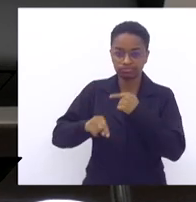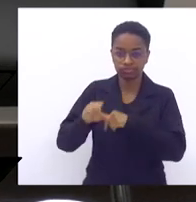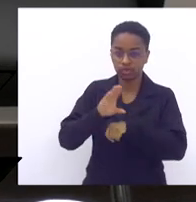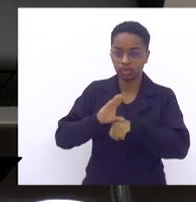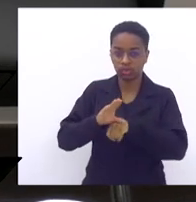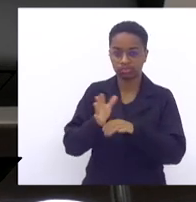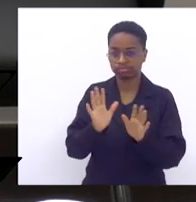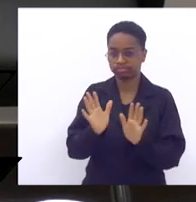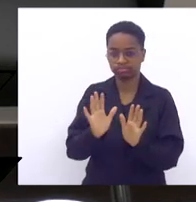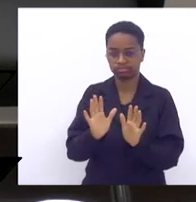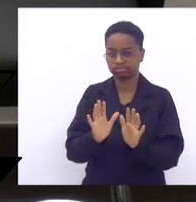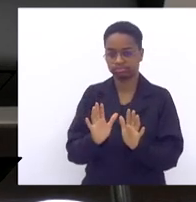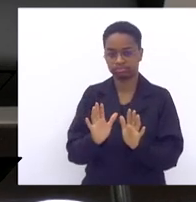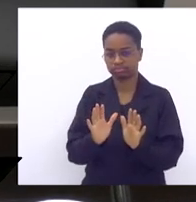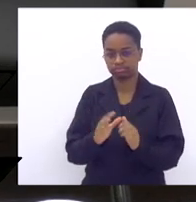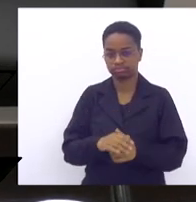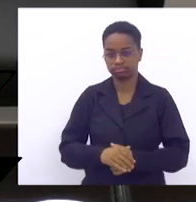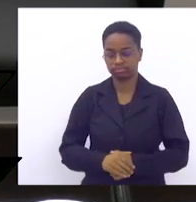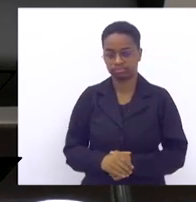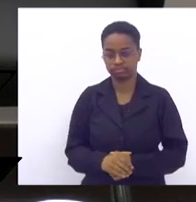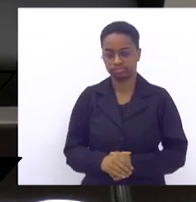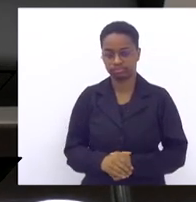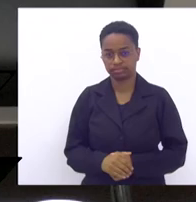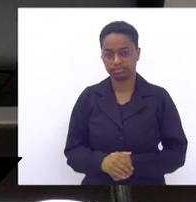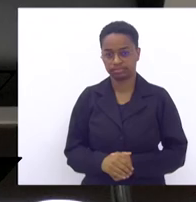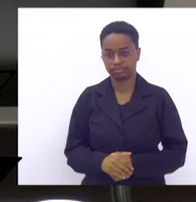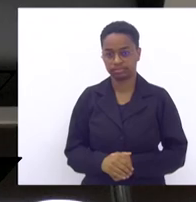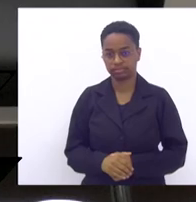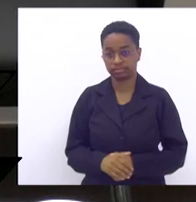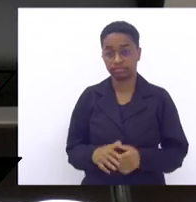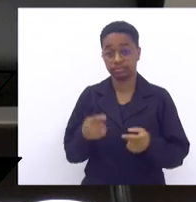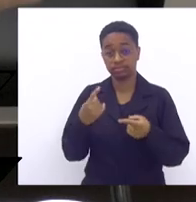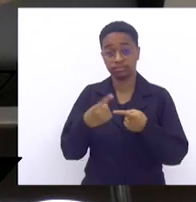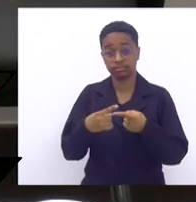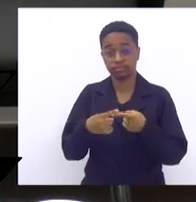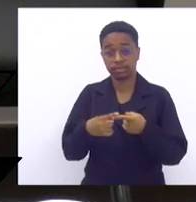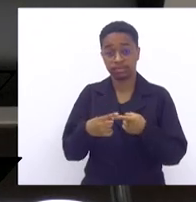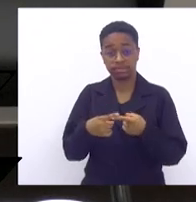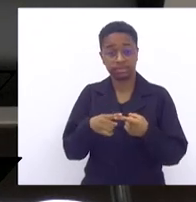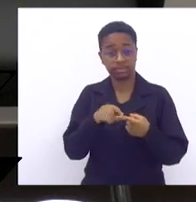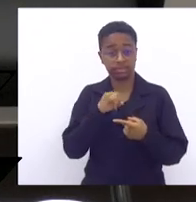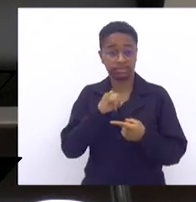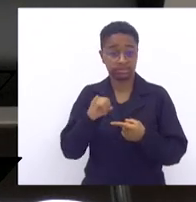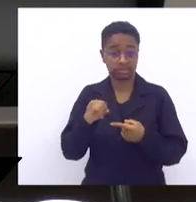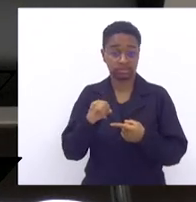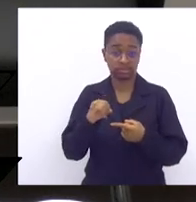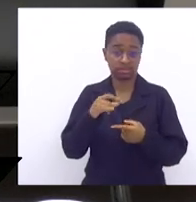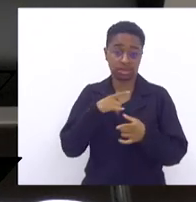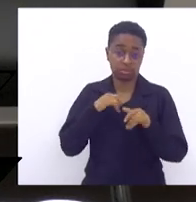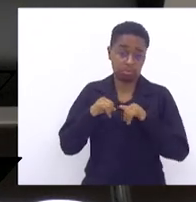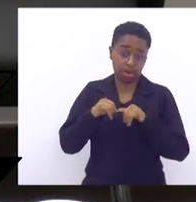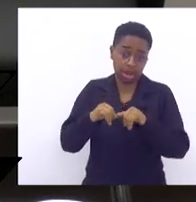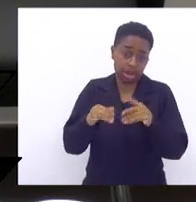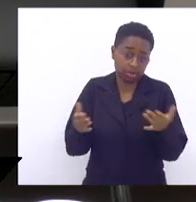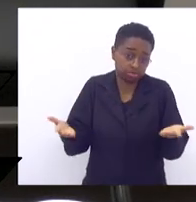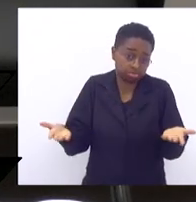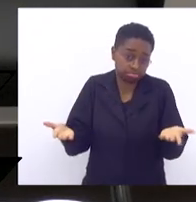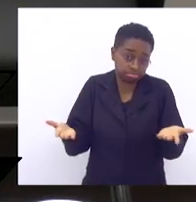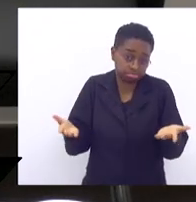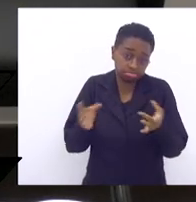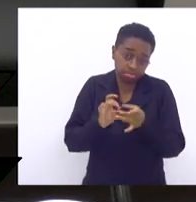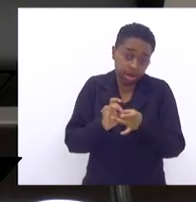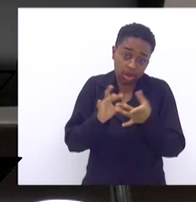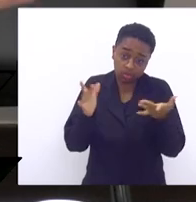inconstitucional na sua essência. Porque esse é um equipamento que está no mercado. Se está no mercado, está autorizado